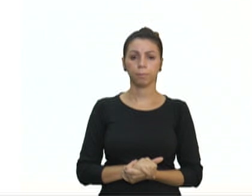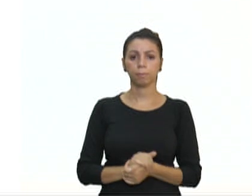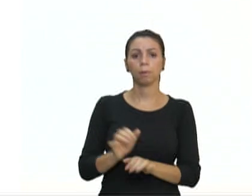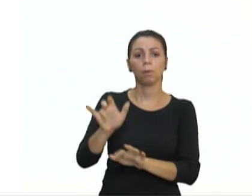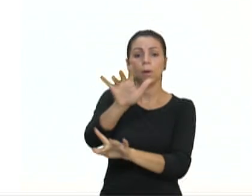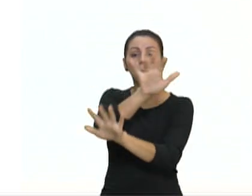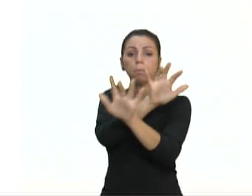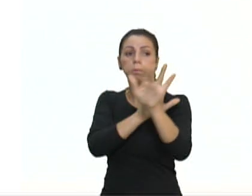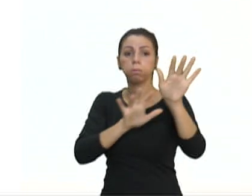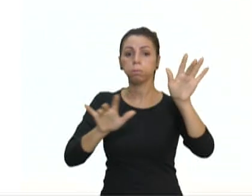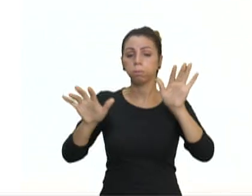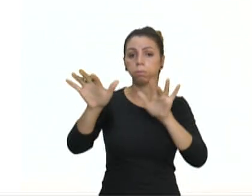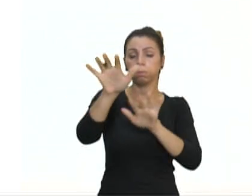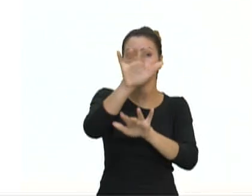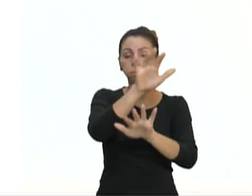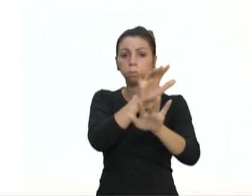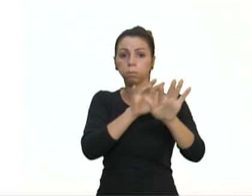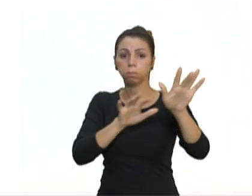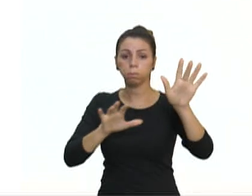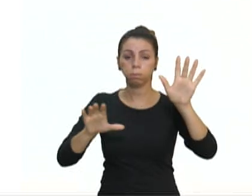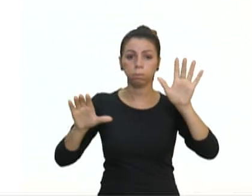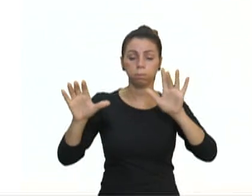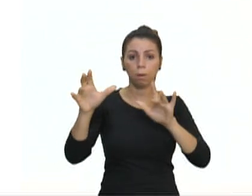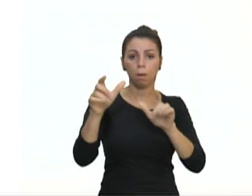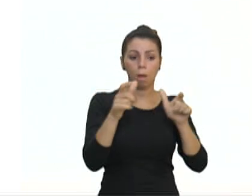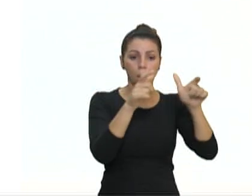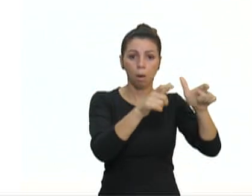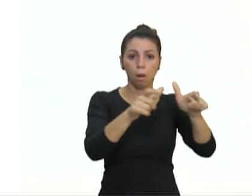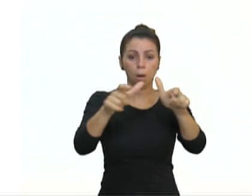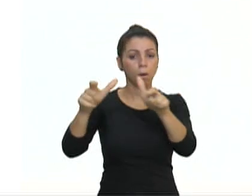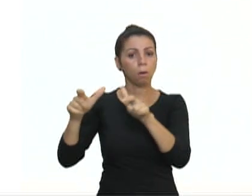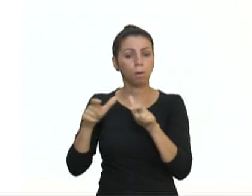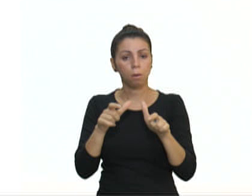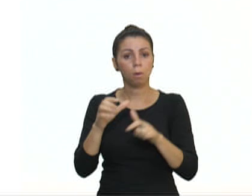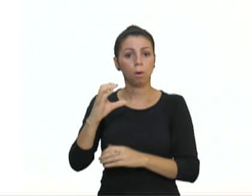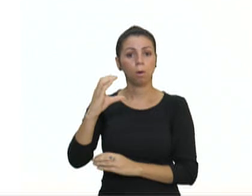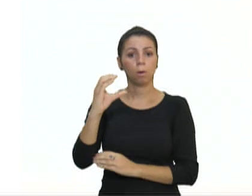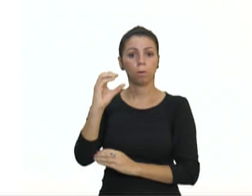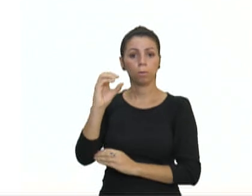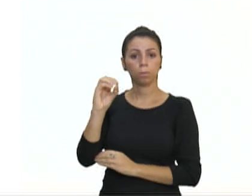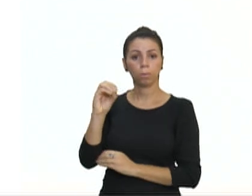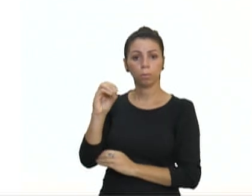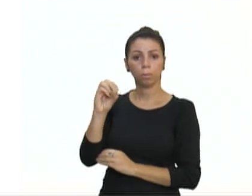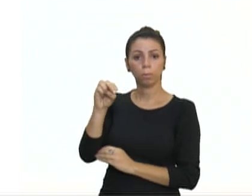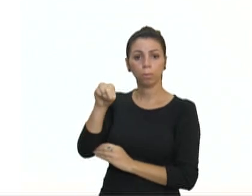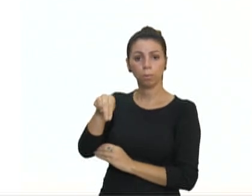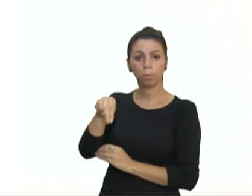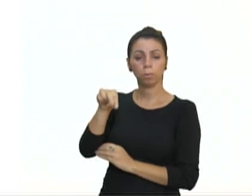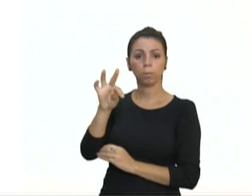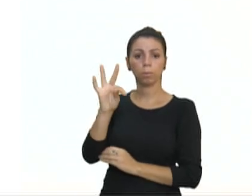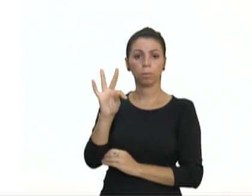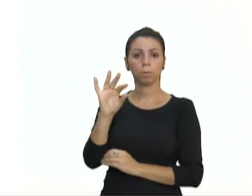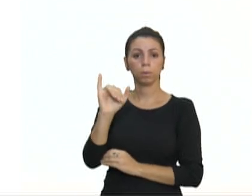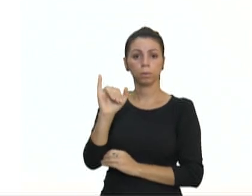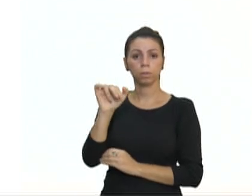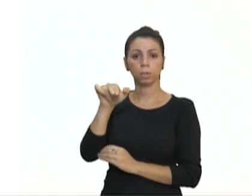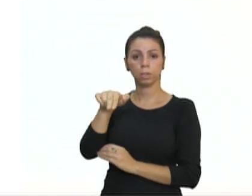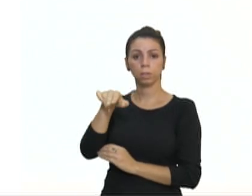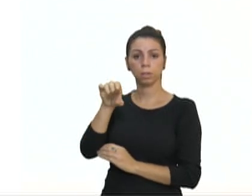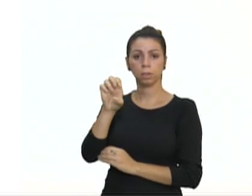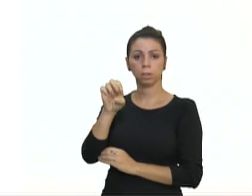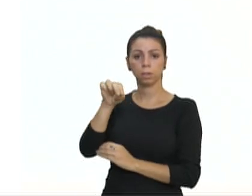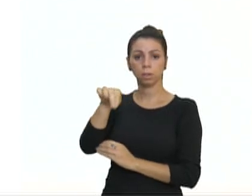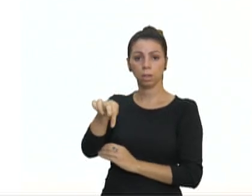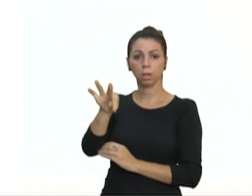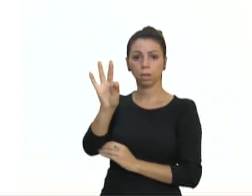massas de ar nos continentes, geralmente elas são mais secas, tá? E quanto às